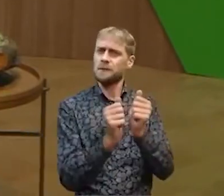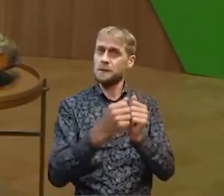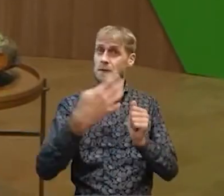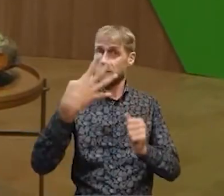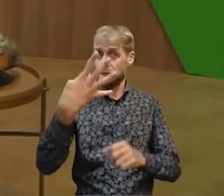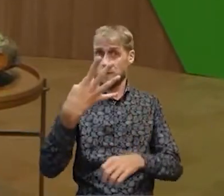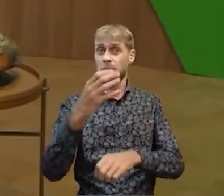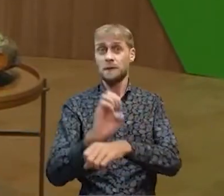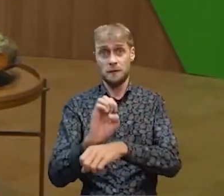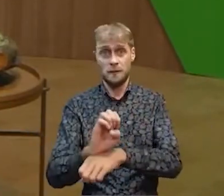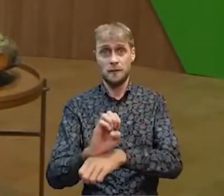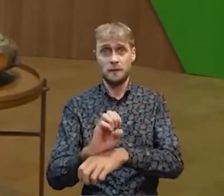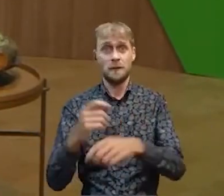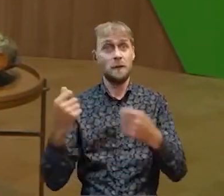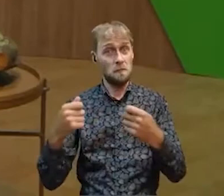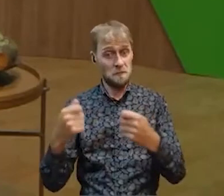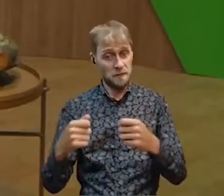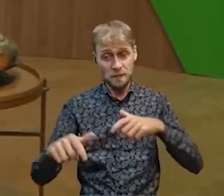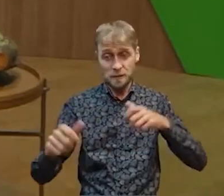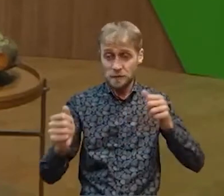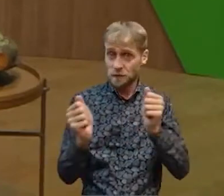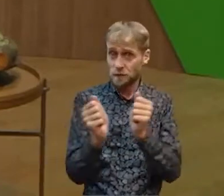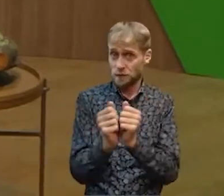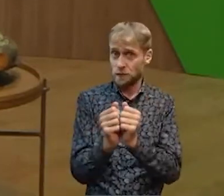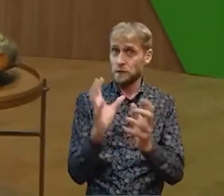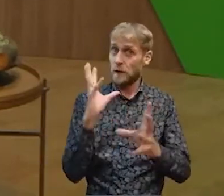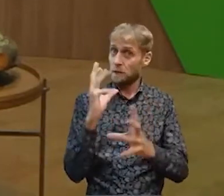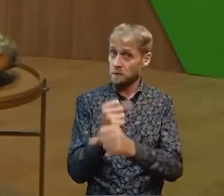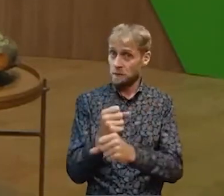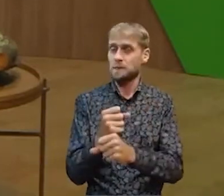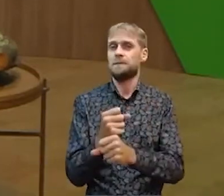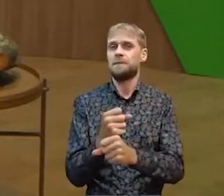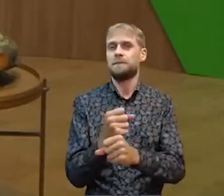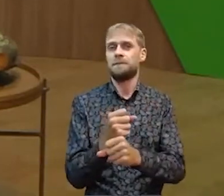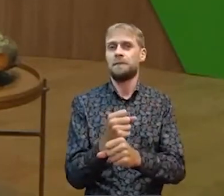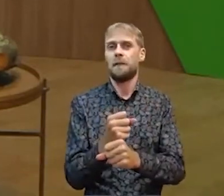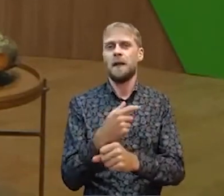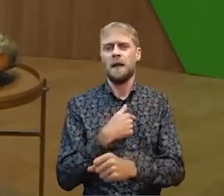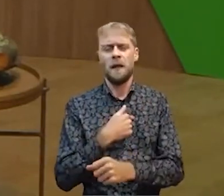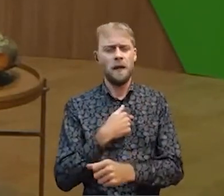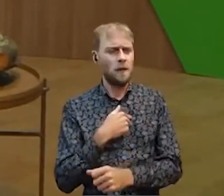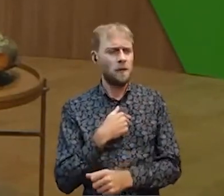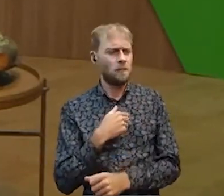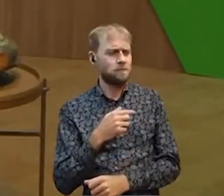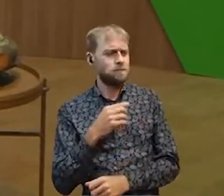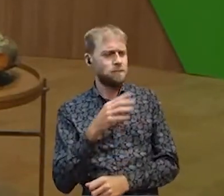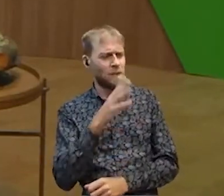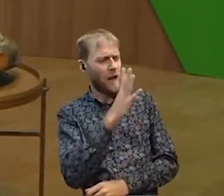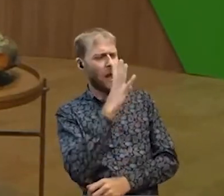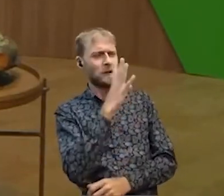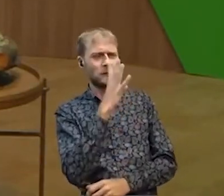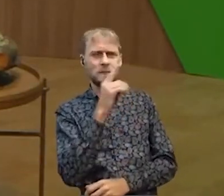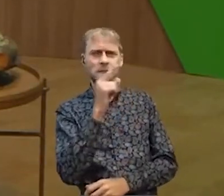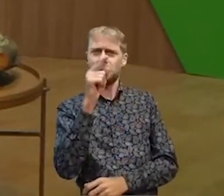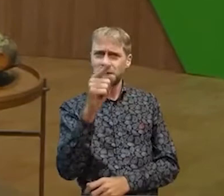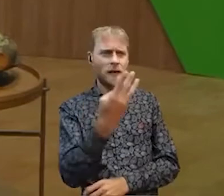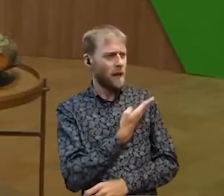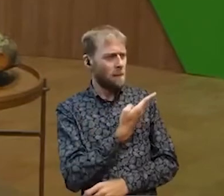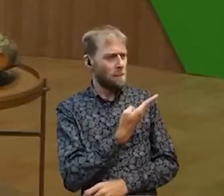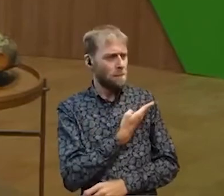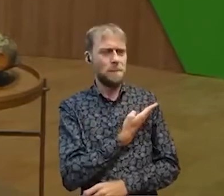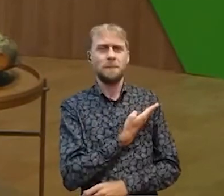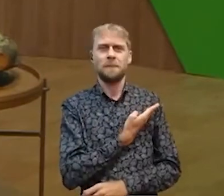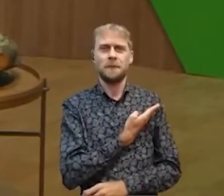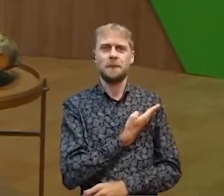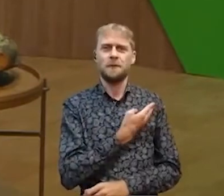estados, e eu tenho certeza que a gente só tem a somar. Volto a falar, sou um grande fã seu, um grande amigo, e com certeza